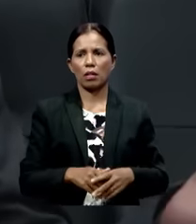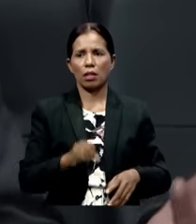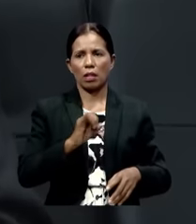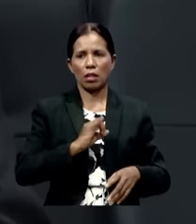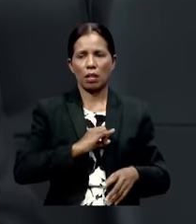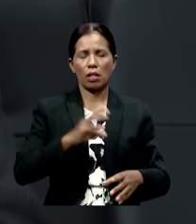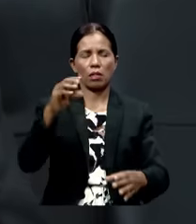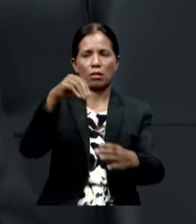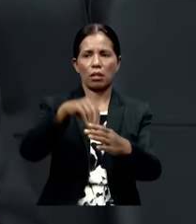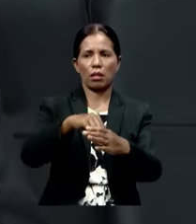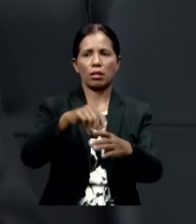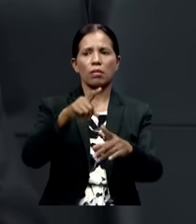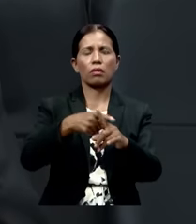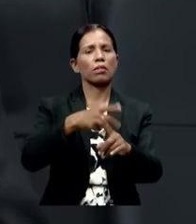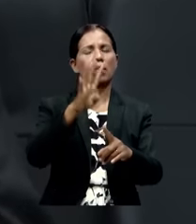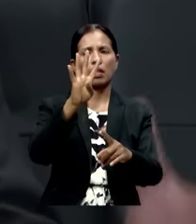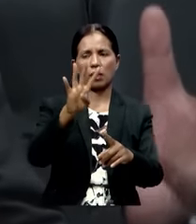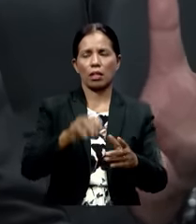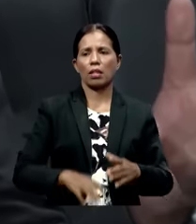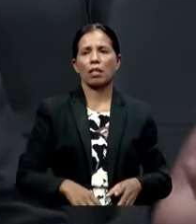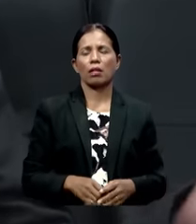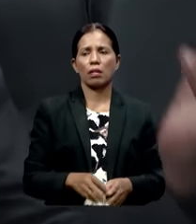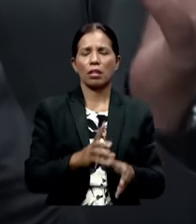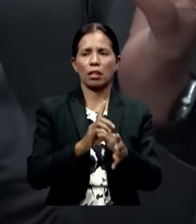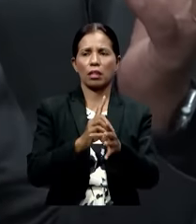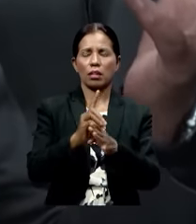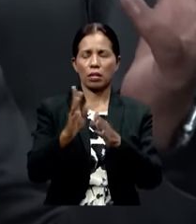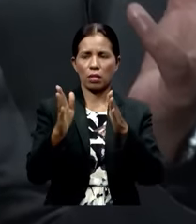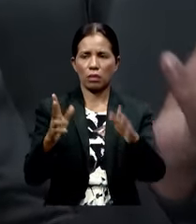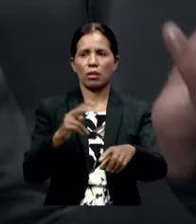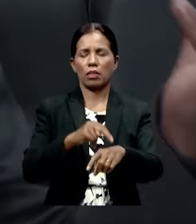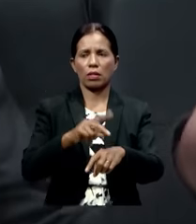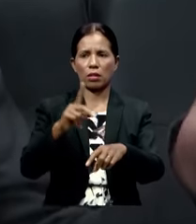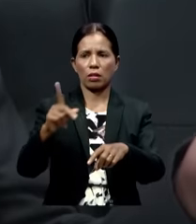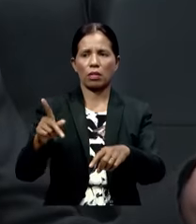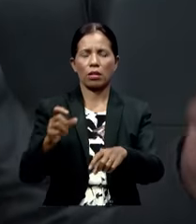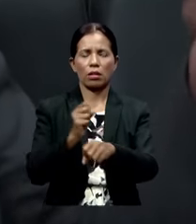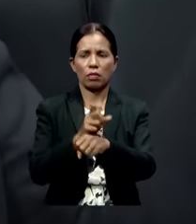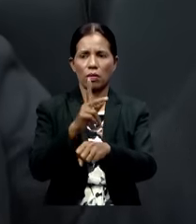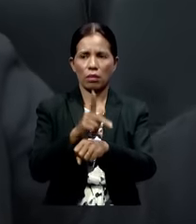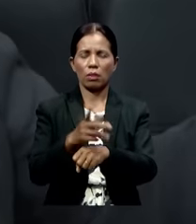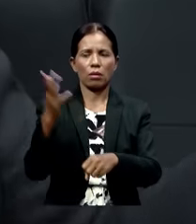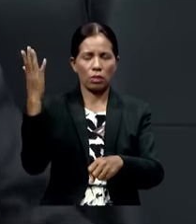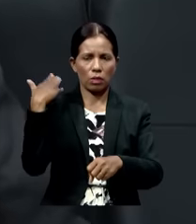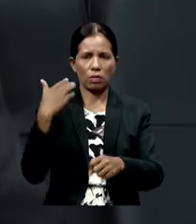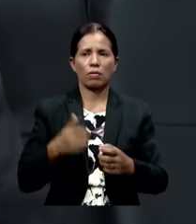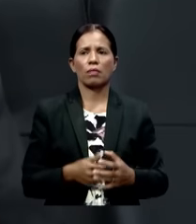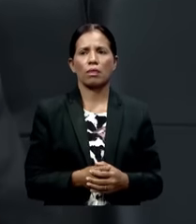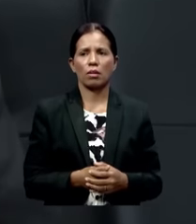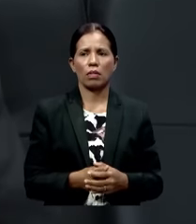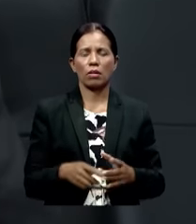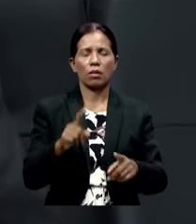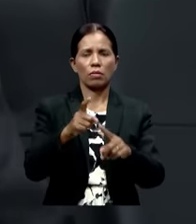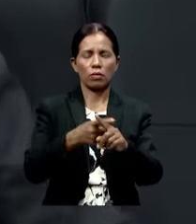uma tama e dané fulanhat? Agora, diretor nacional emprego exterior foi uma